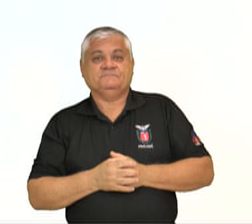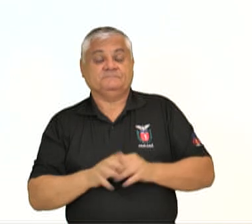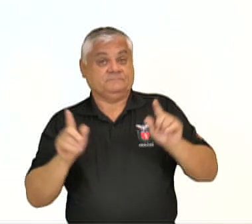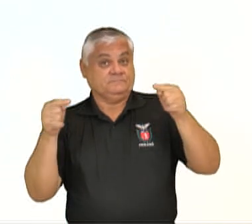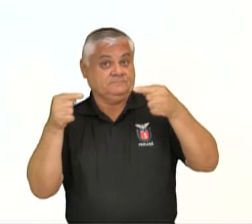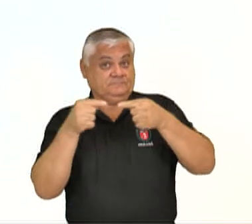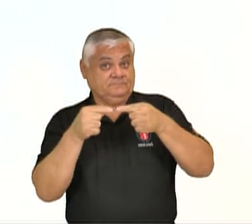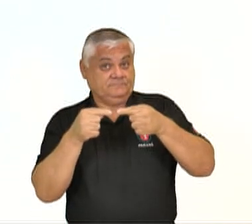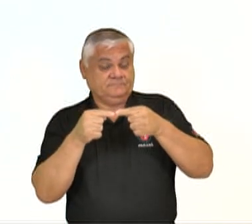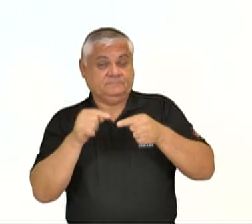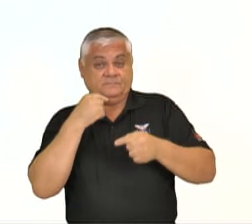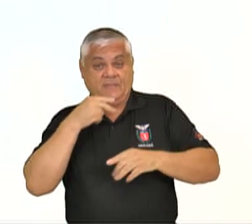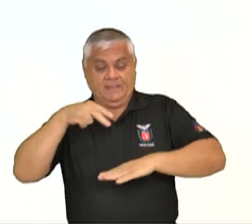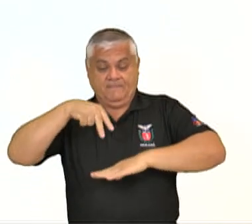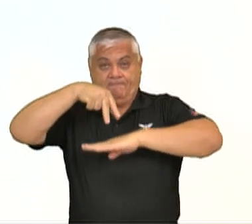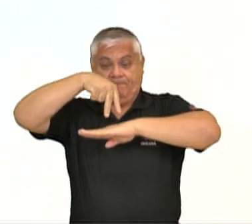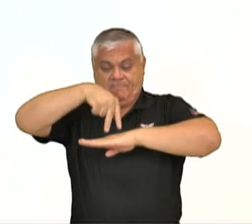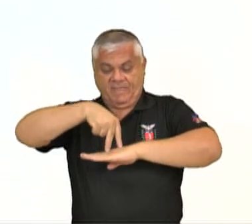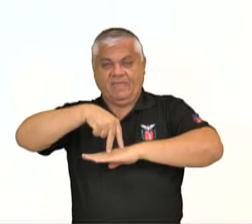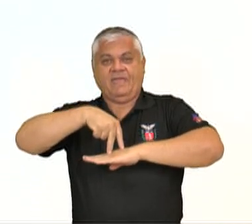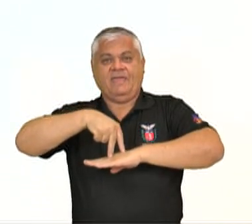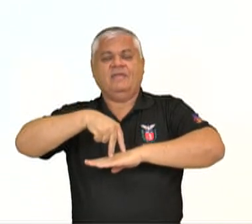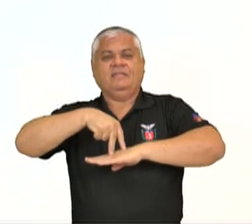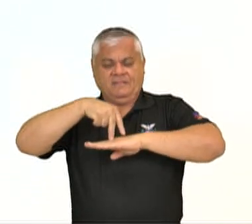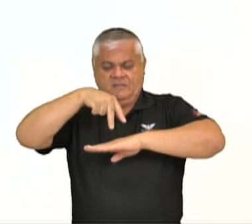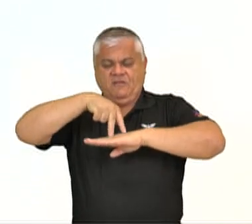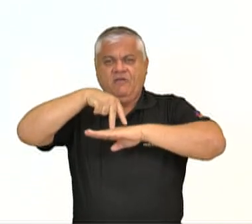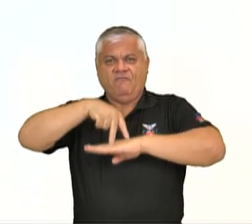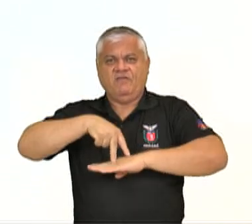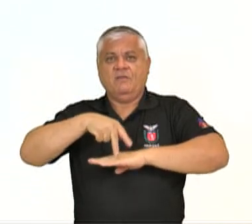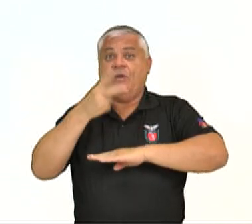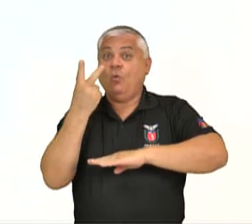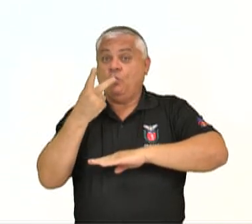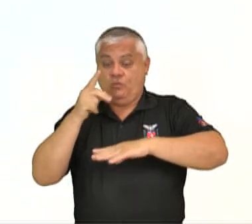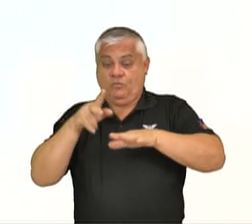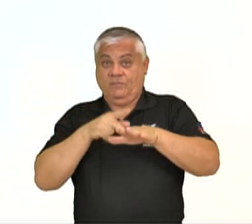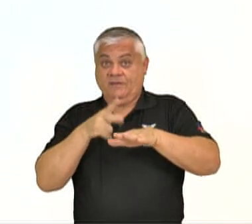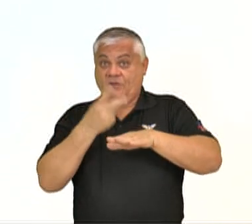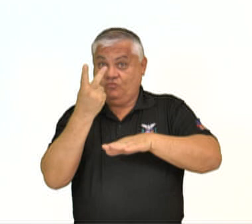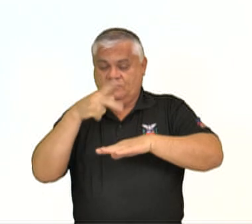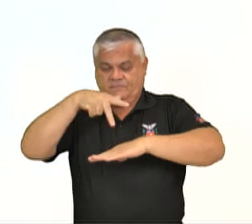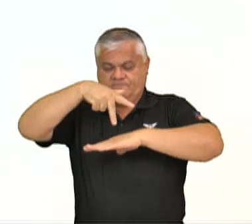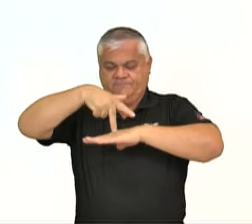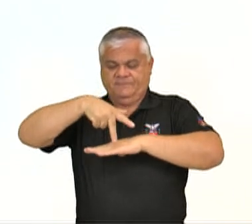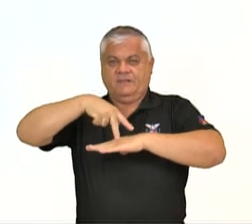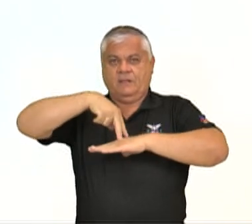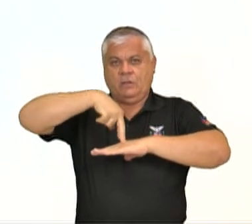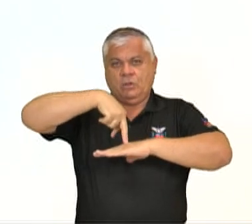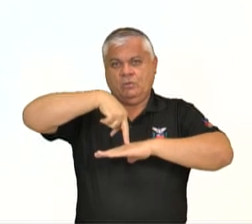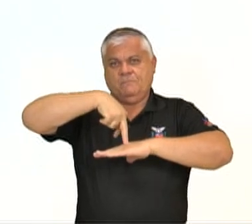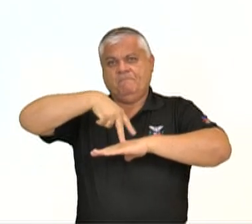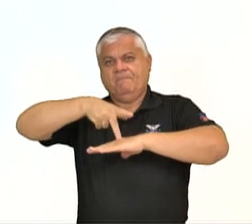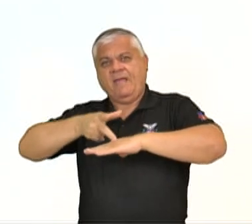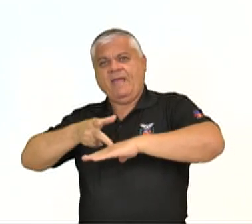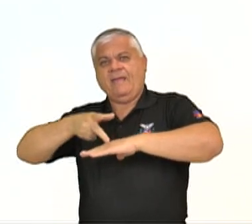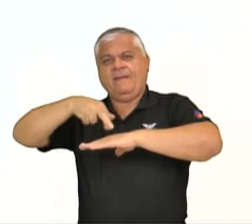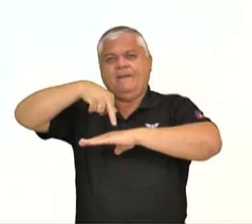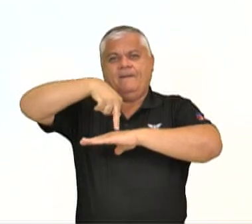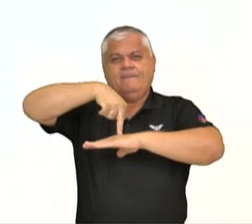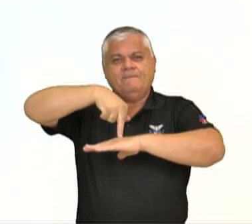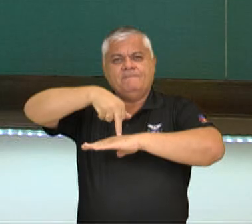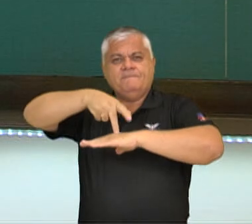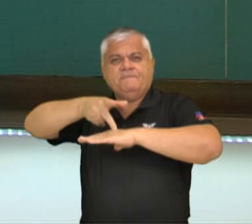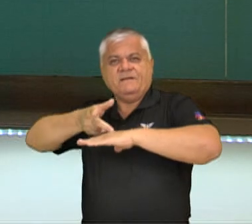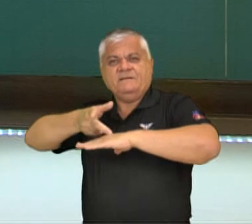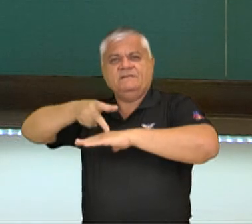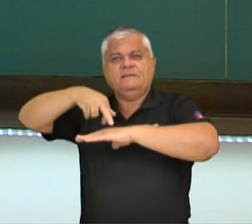Aplica-se estando em pé e consiste em firmar-se com um pé no chão e com a outra perna livre, ou seja, a